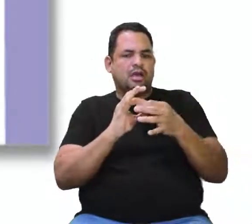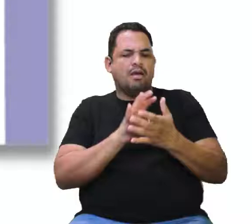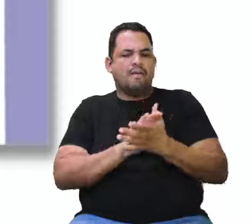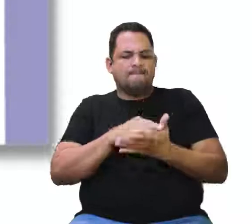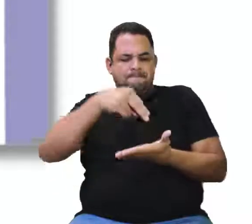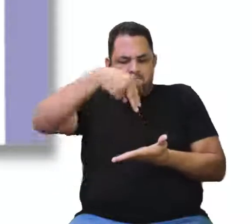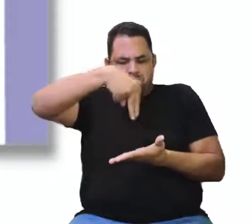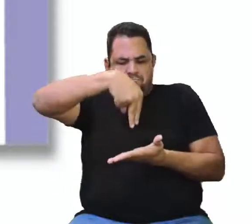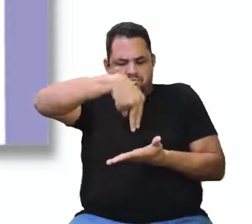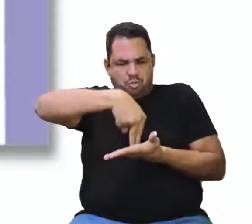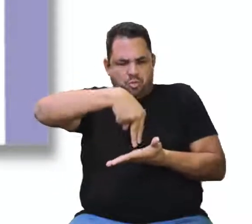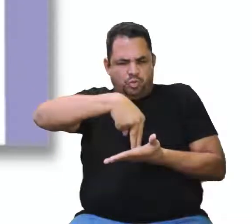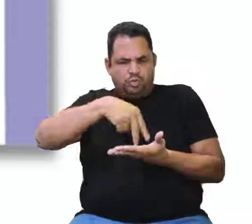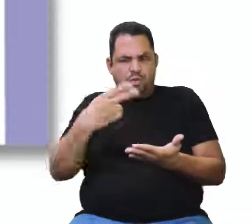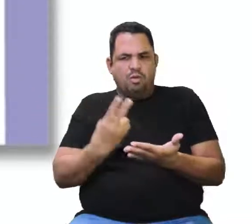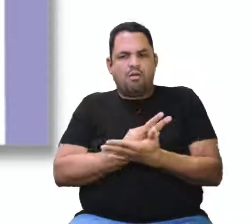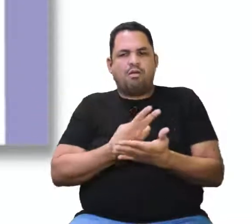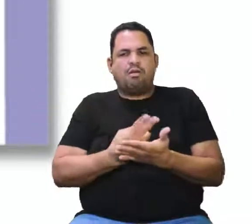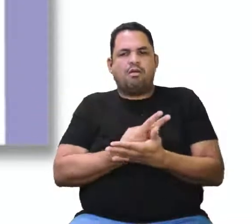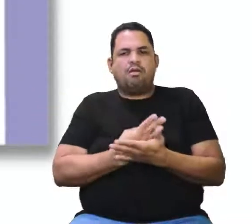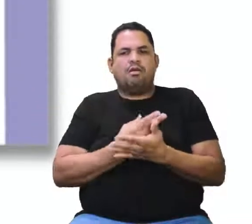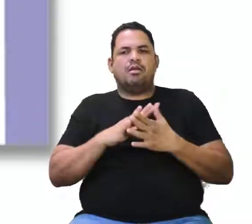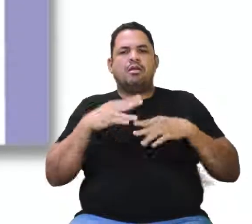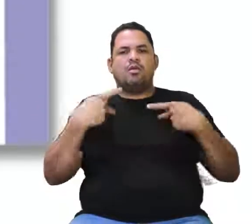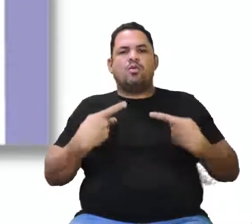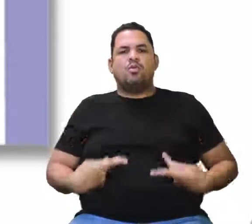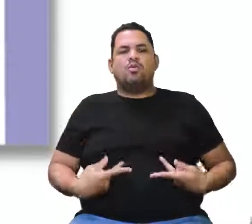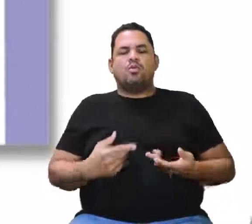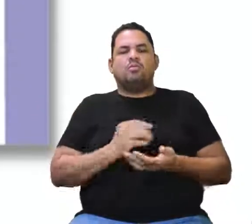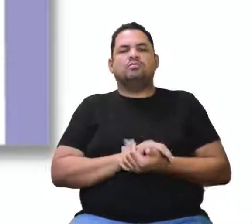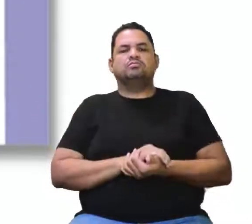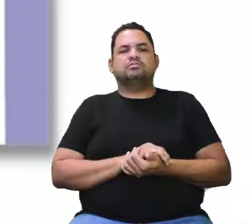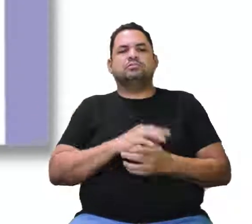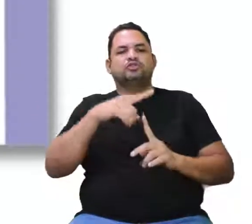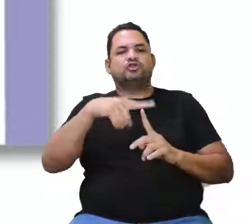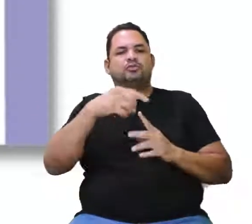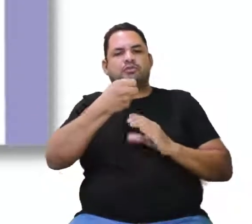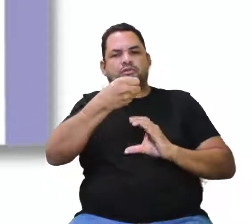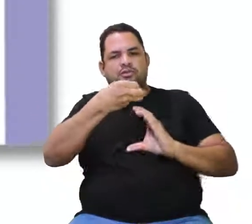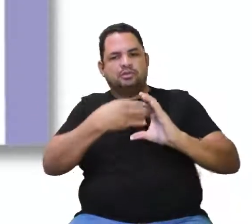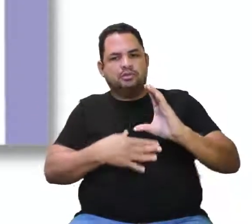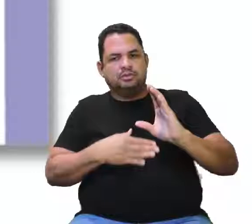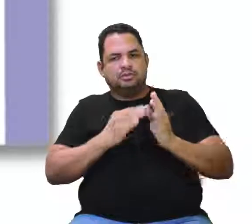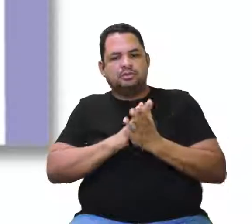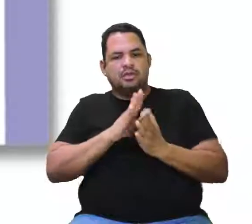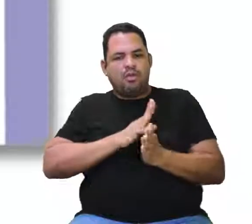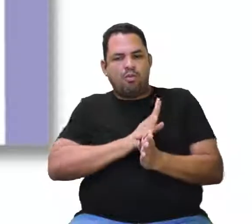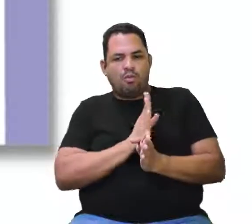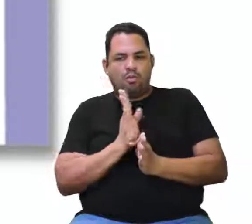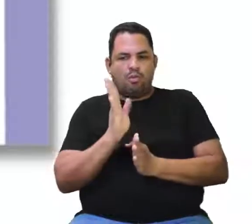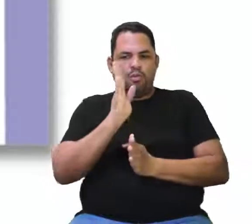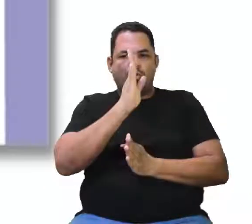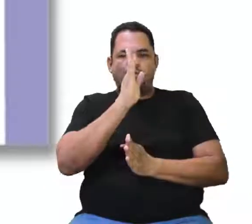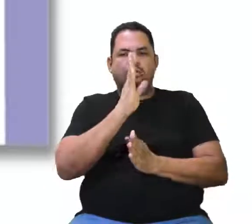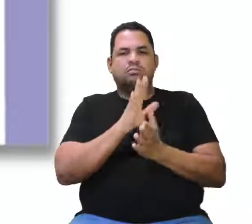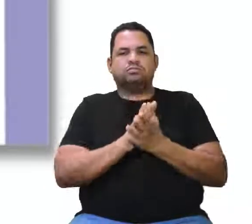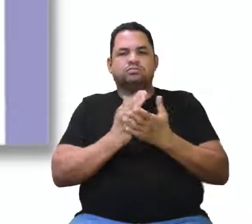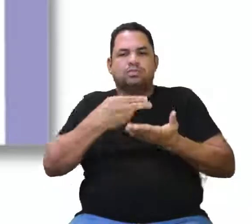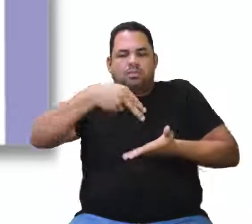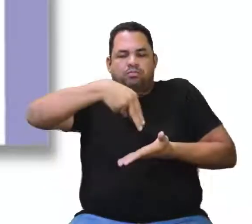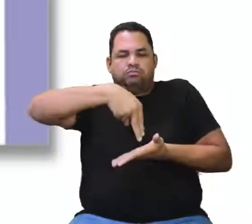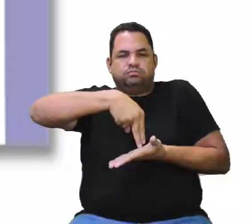má postura corporal. E o próximo, professora Iris? Tipos e características dos desvios